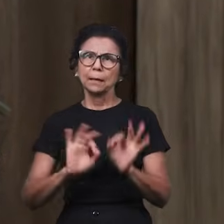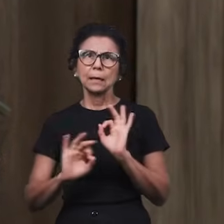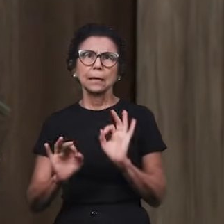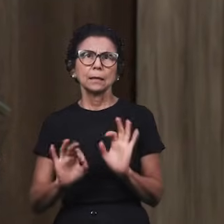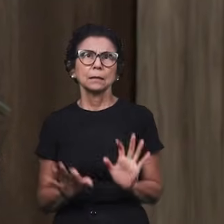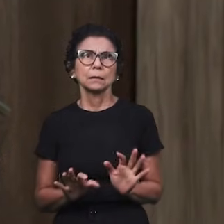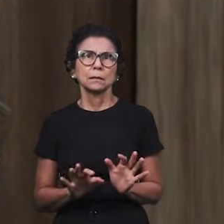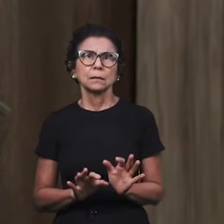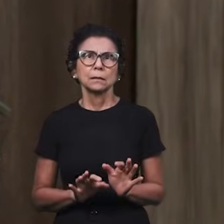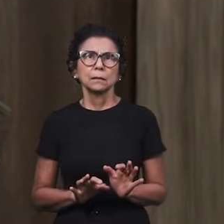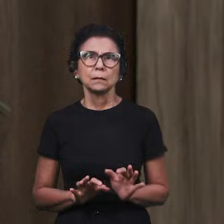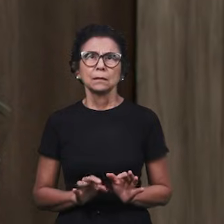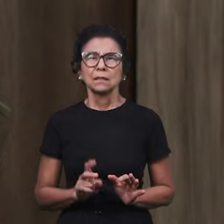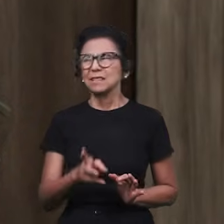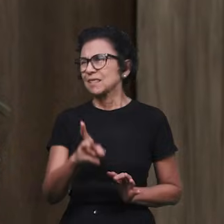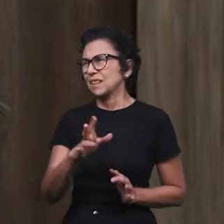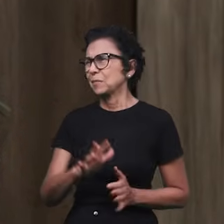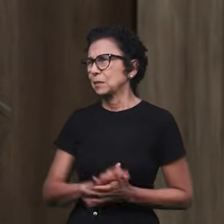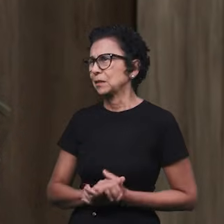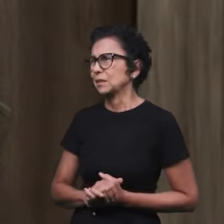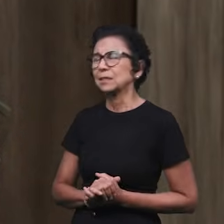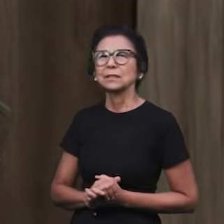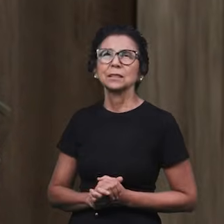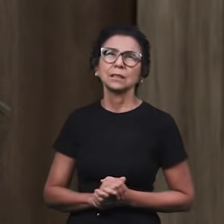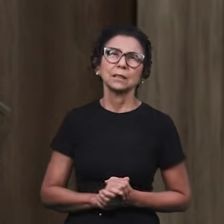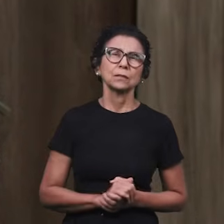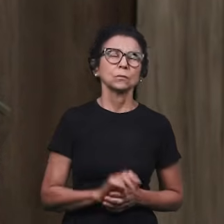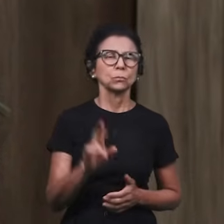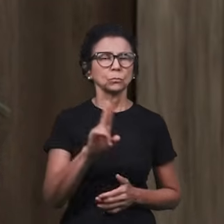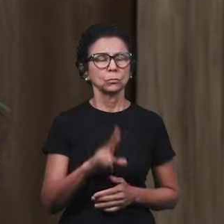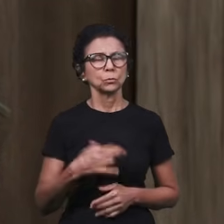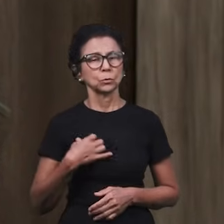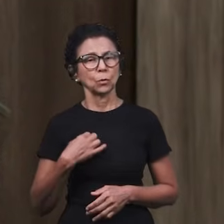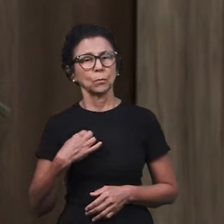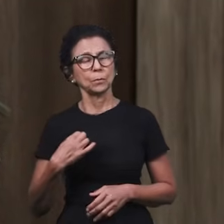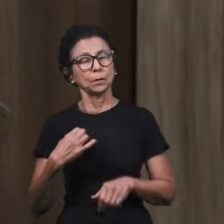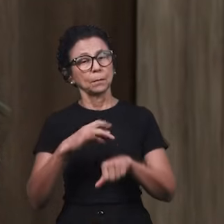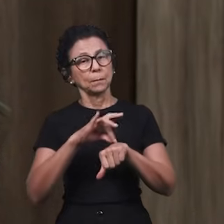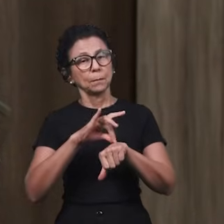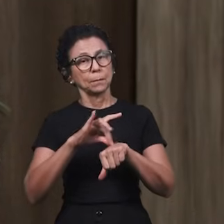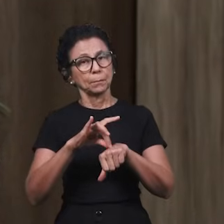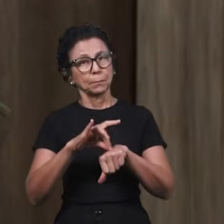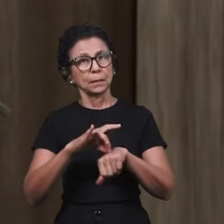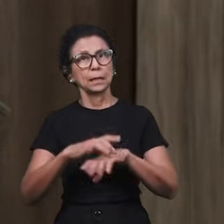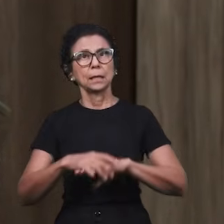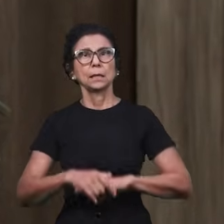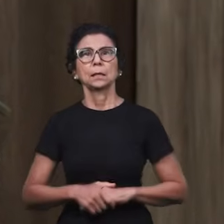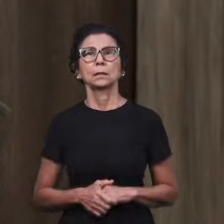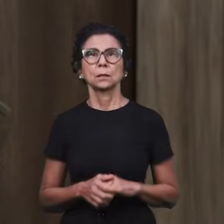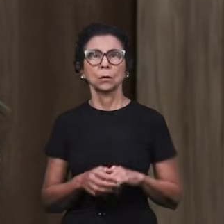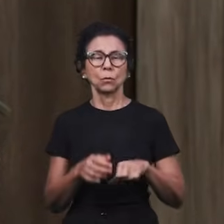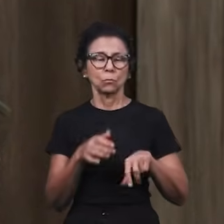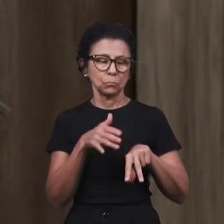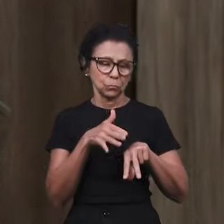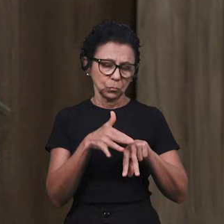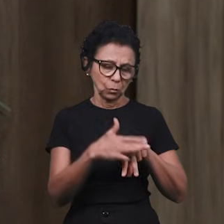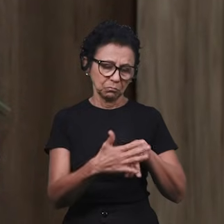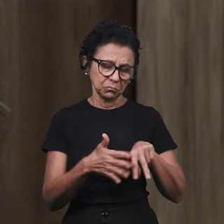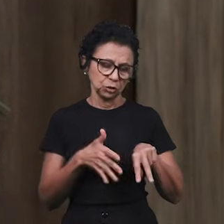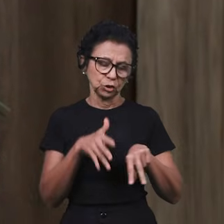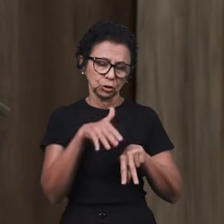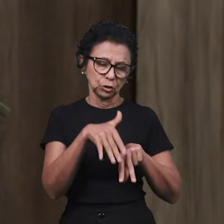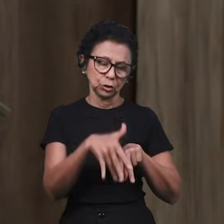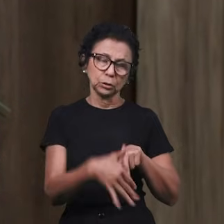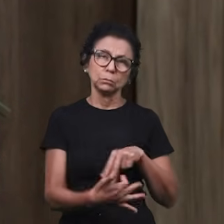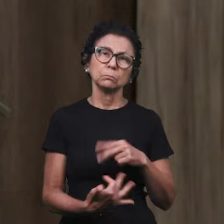falei, não. Eu falei com ela, não. Leva uma blusinha preta, né? Deixa dentro um vestidinho, o que se der. E aí então...